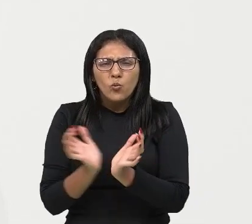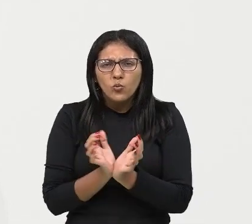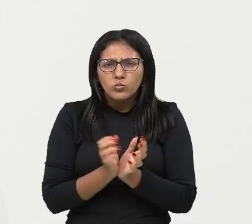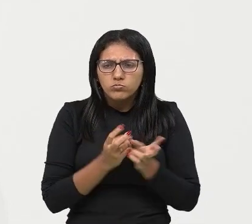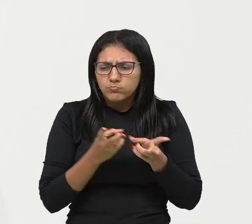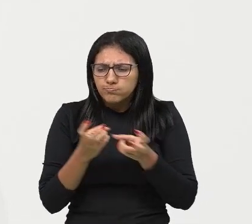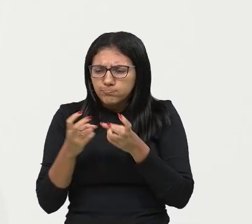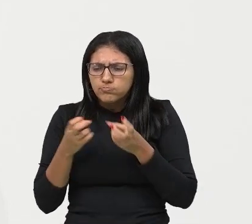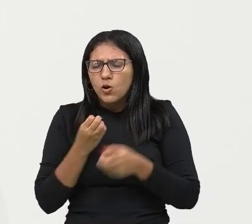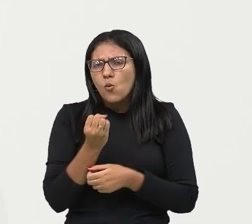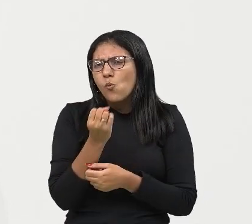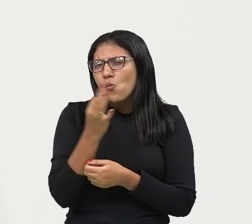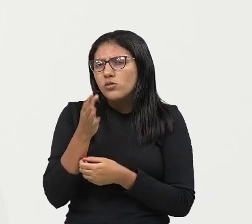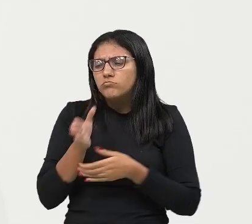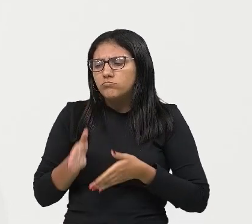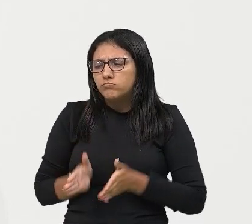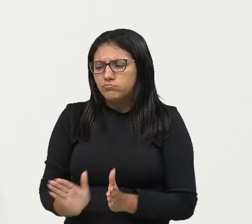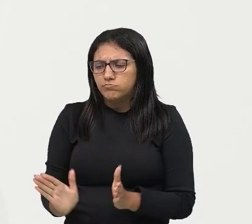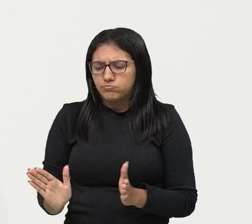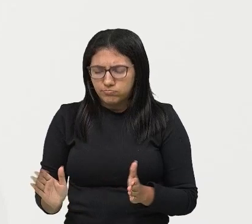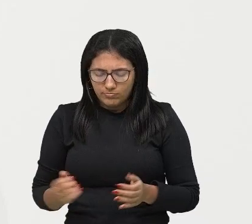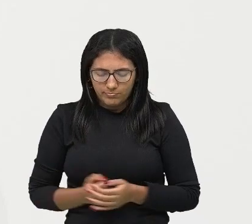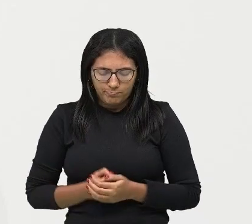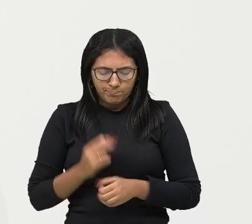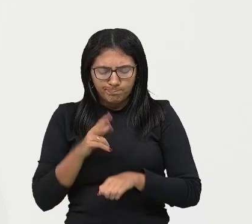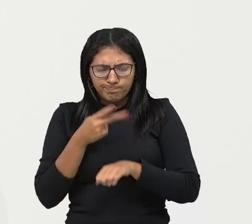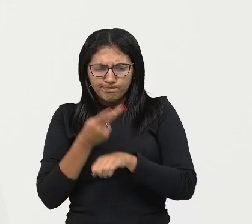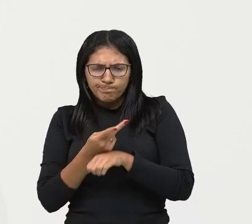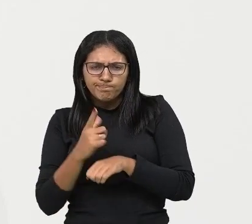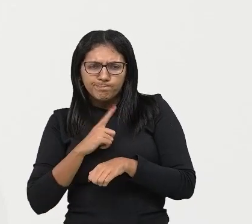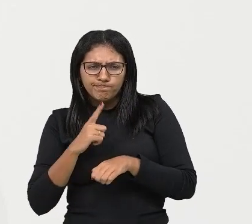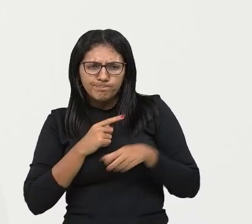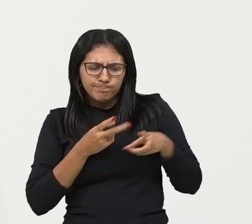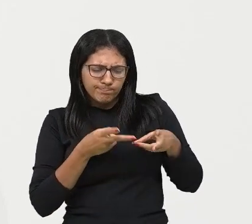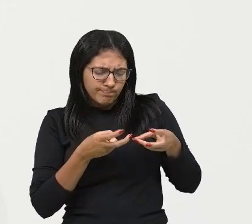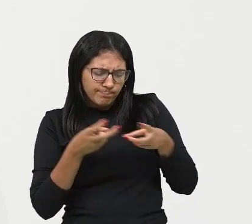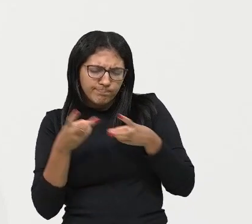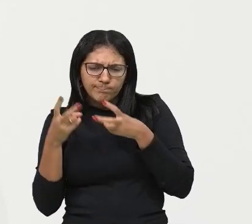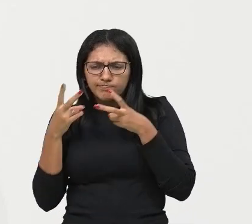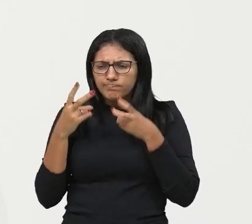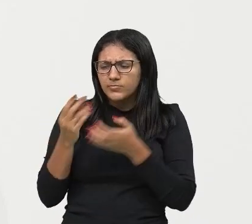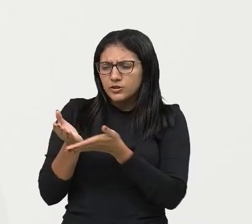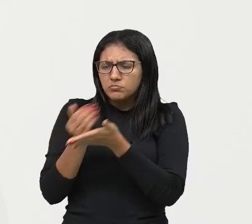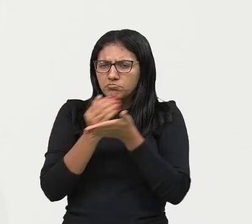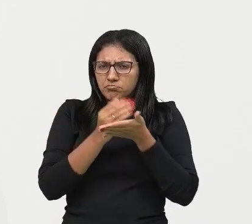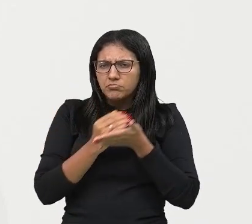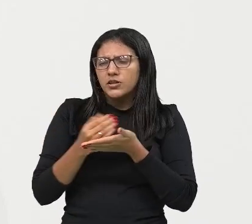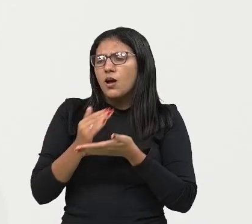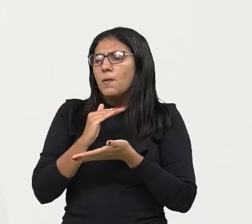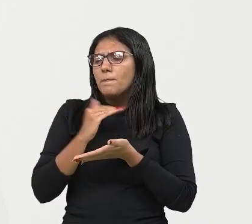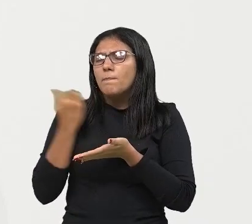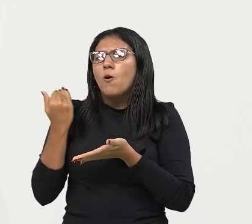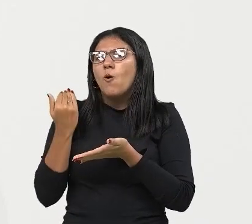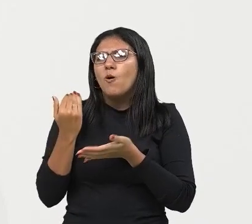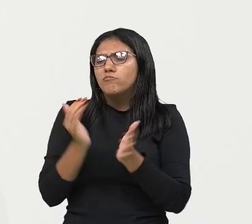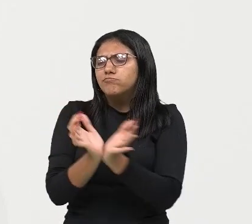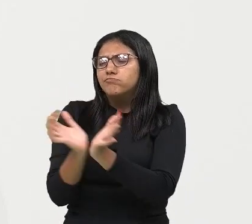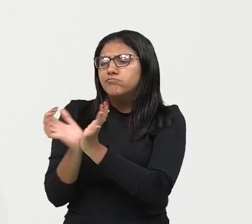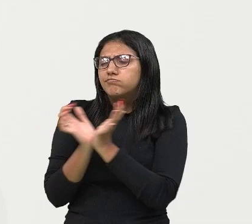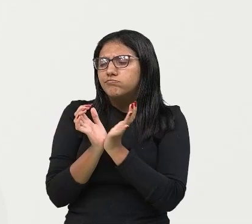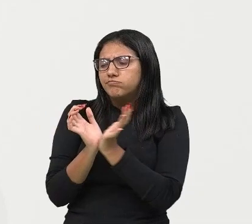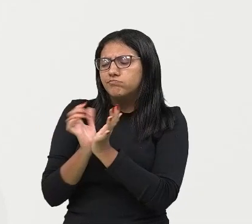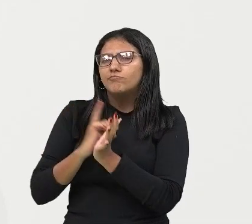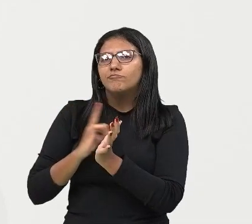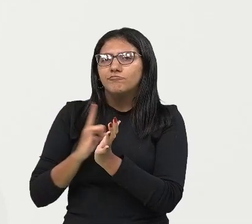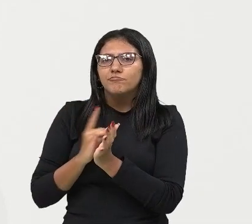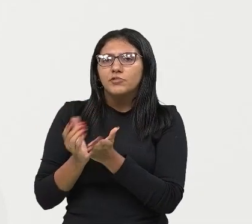em determinado período. Já a taxa de mortalidade vai ser o número de óbitos, de mortes em cada grupo de